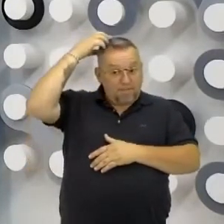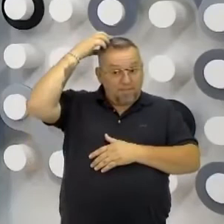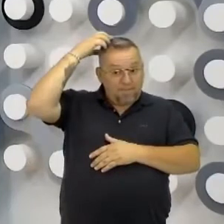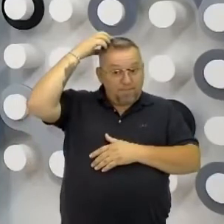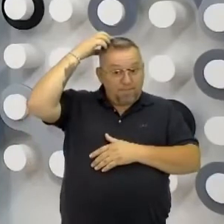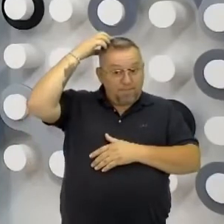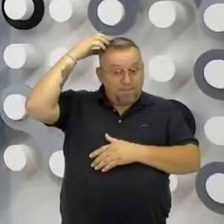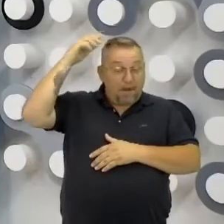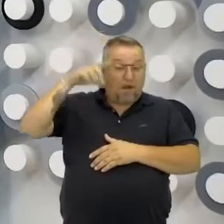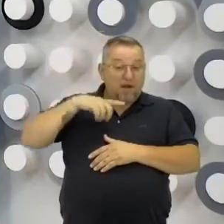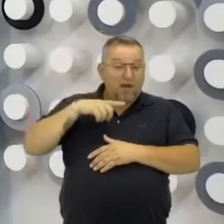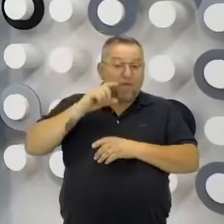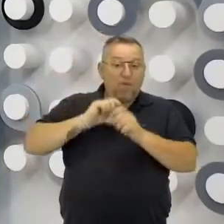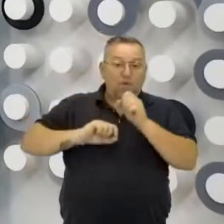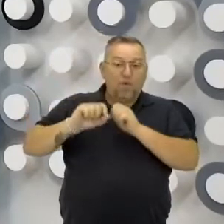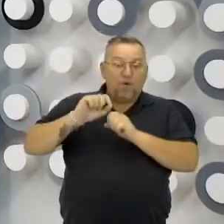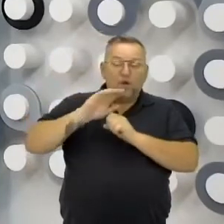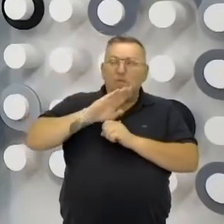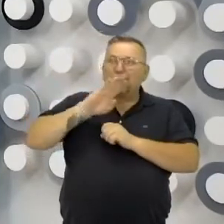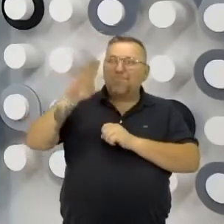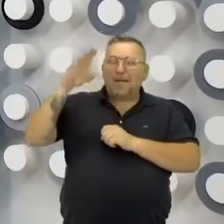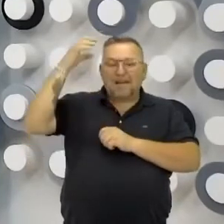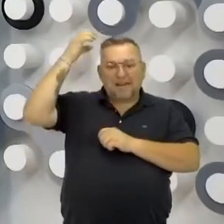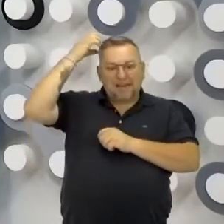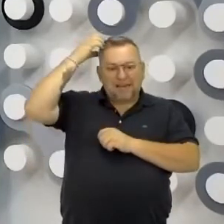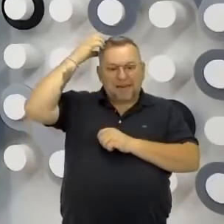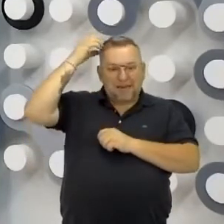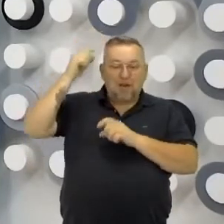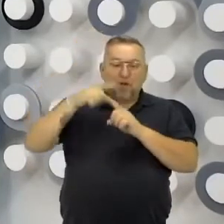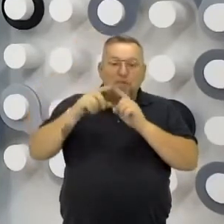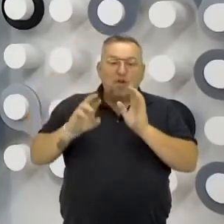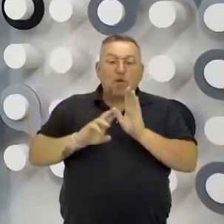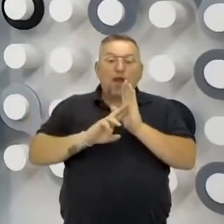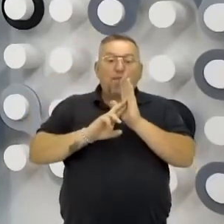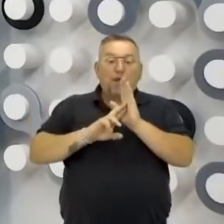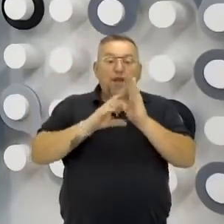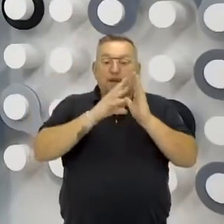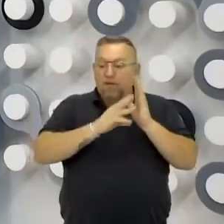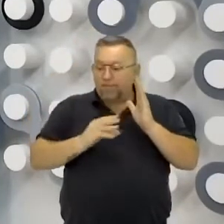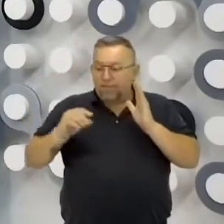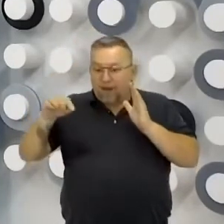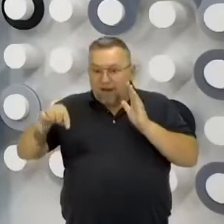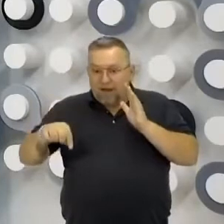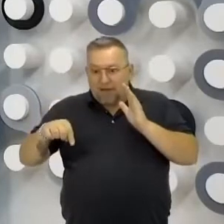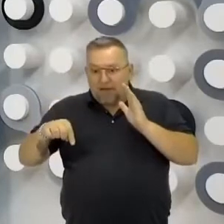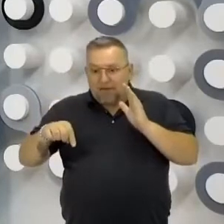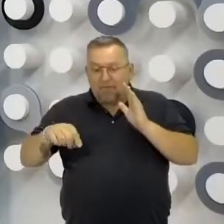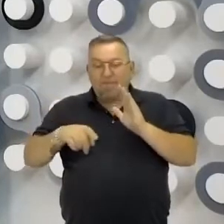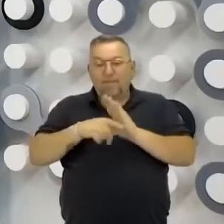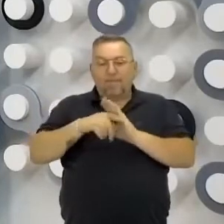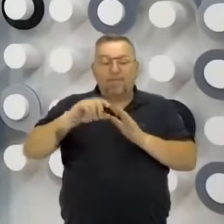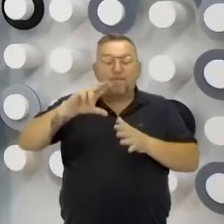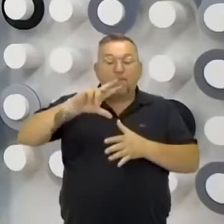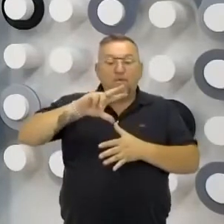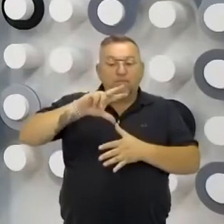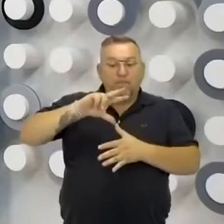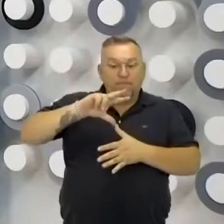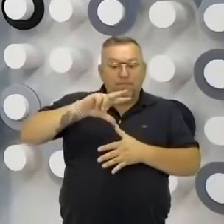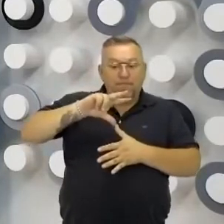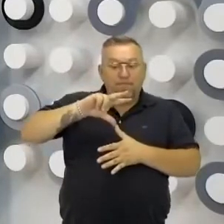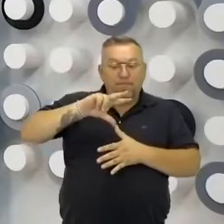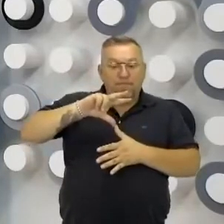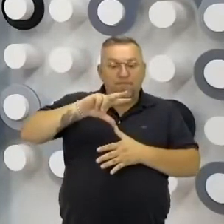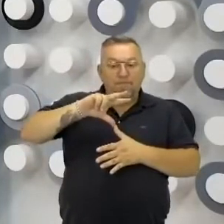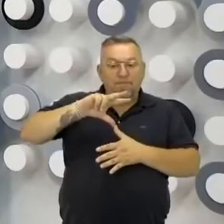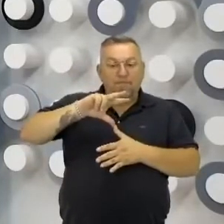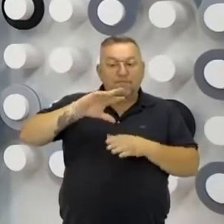era diretamente ligado ao rei. É como se fosse o representante da coroa espanhola aqui na América